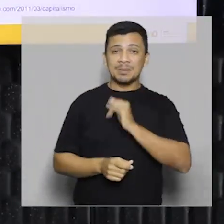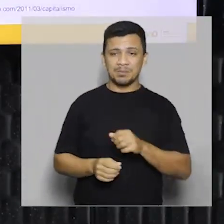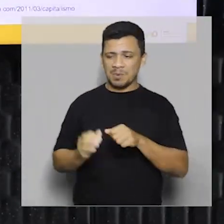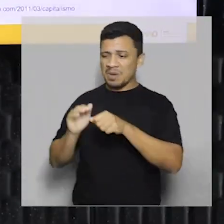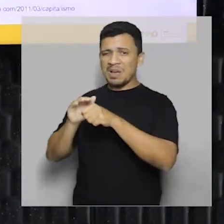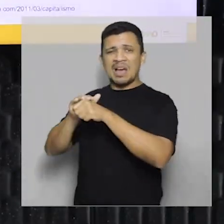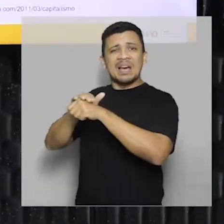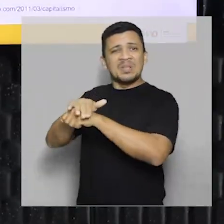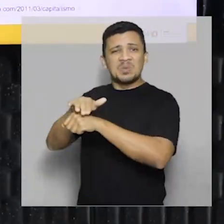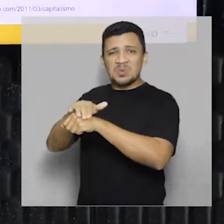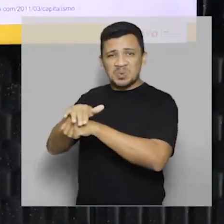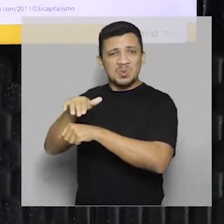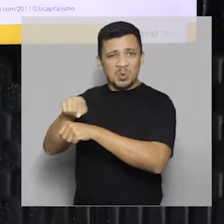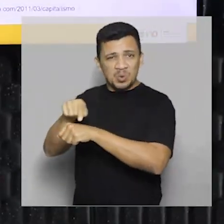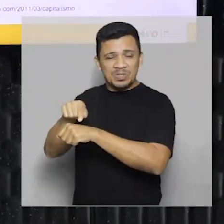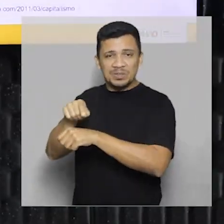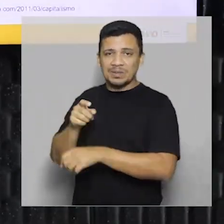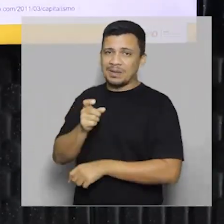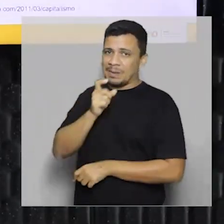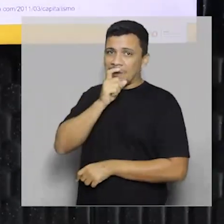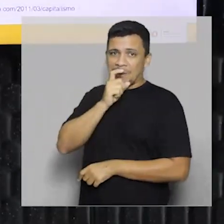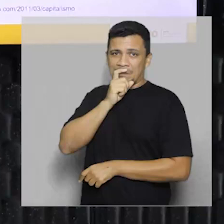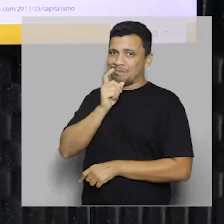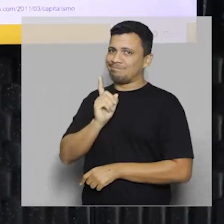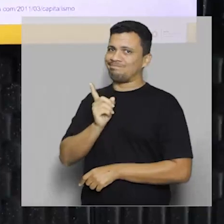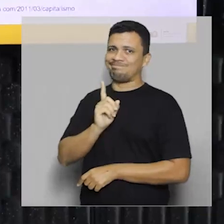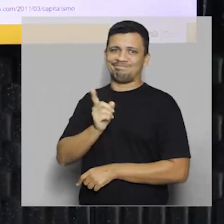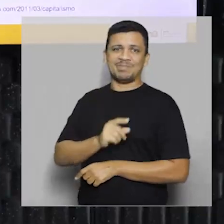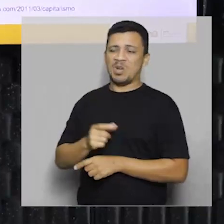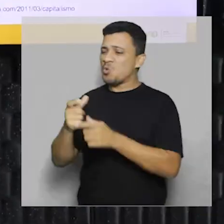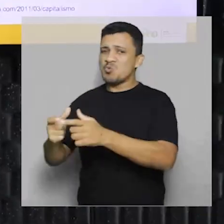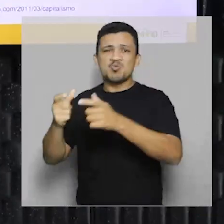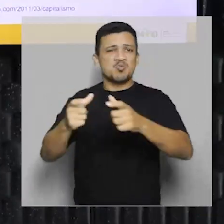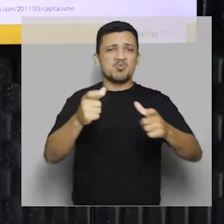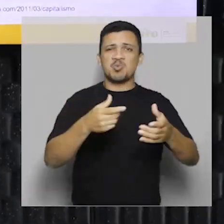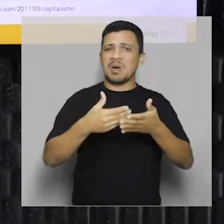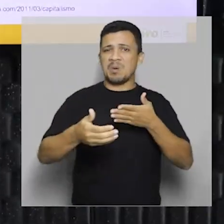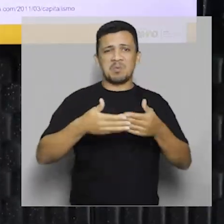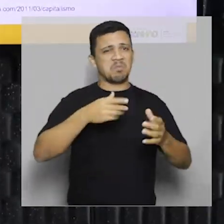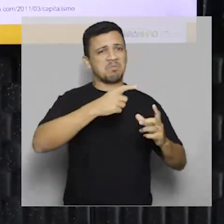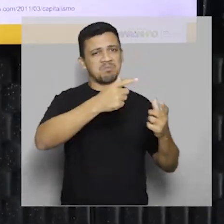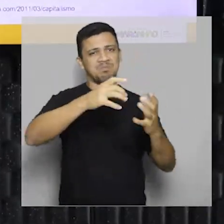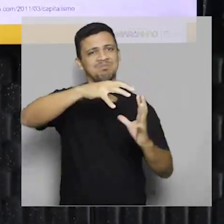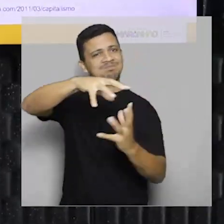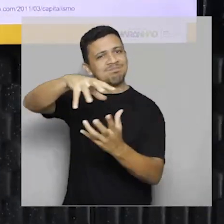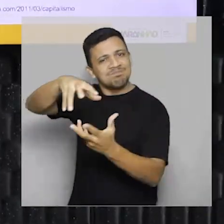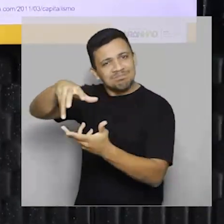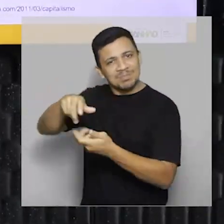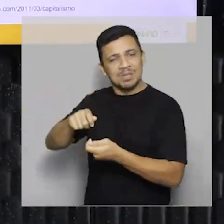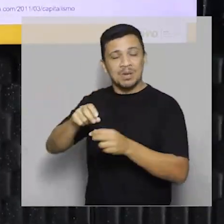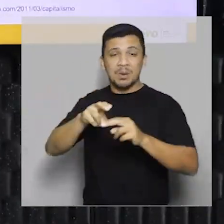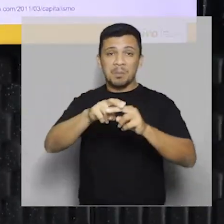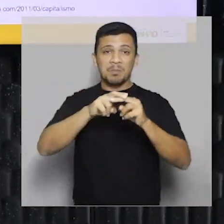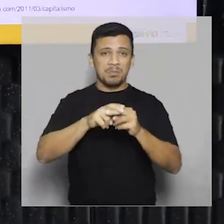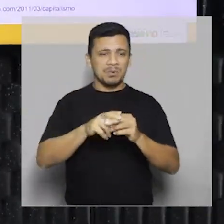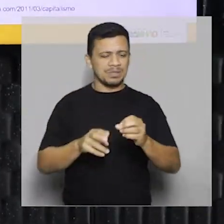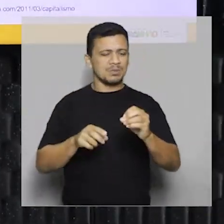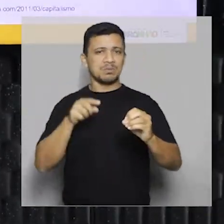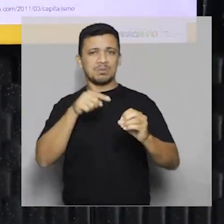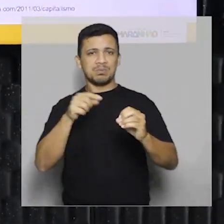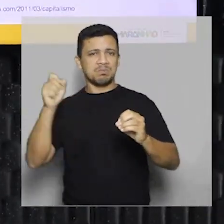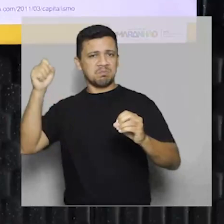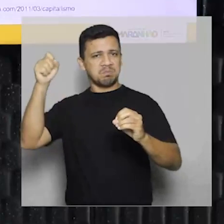não sejam noites muito frias isso em todo lugar do planeta então o efeito estufa é um efeito